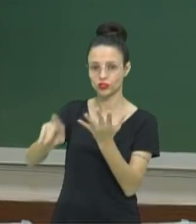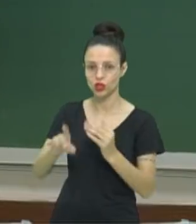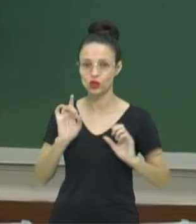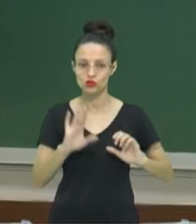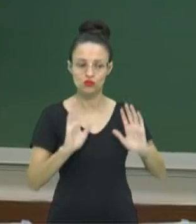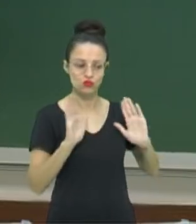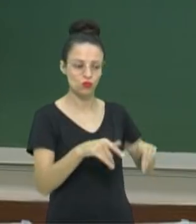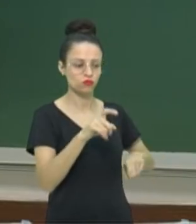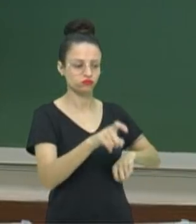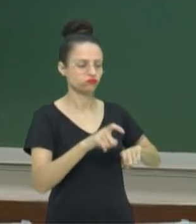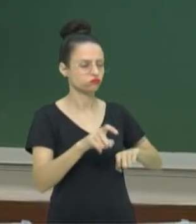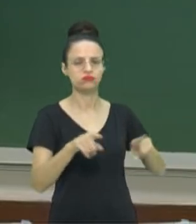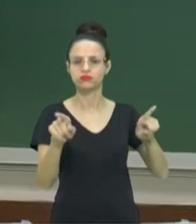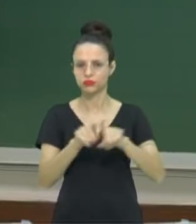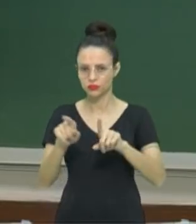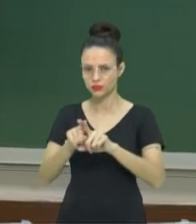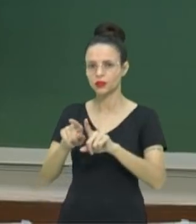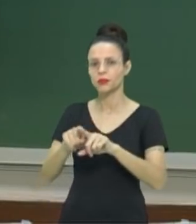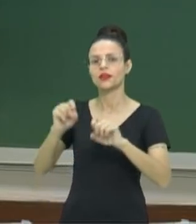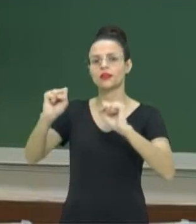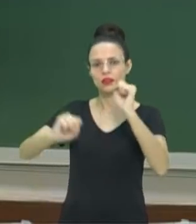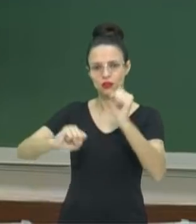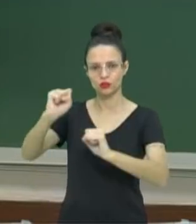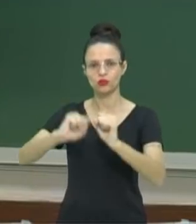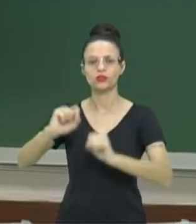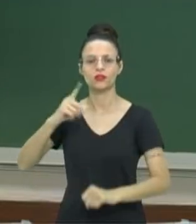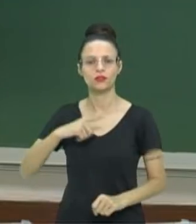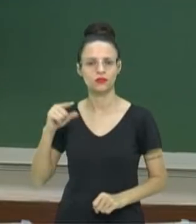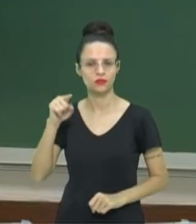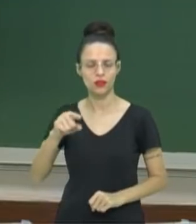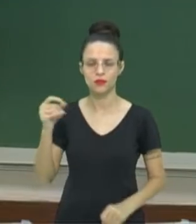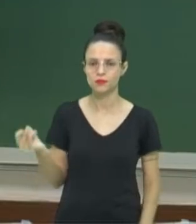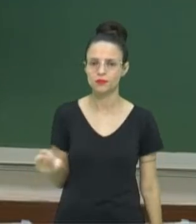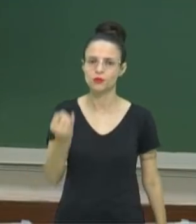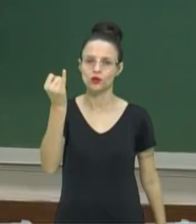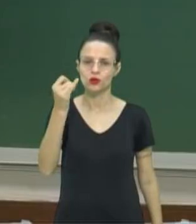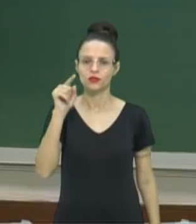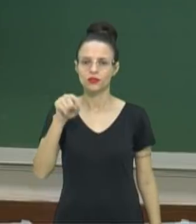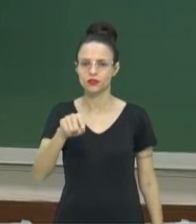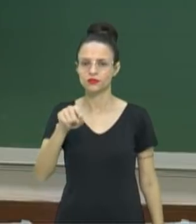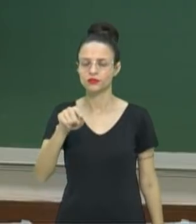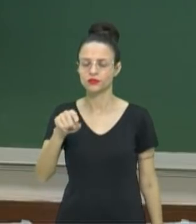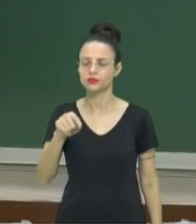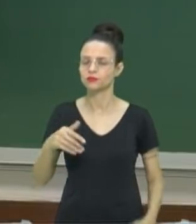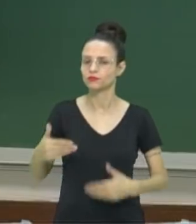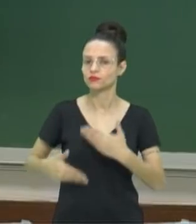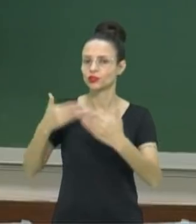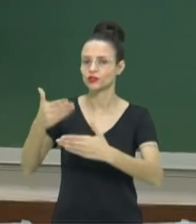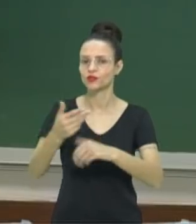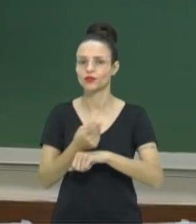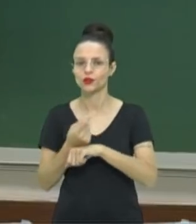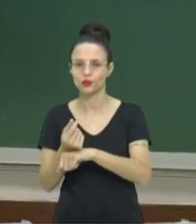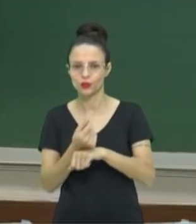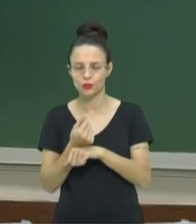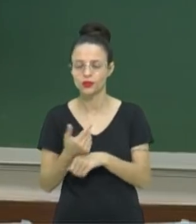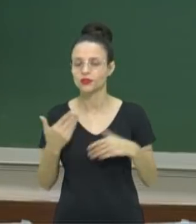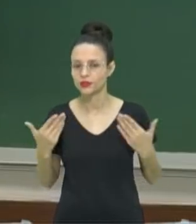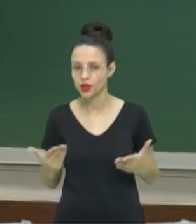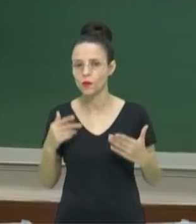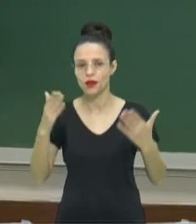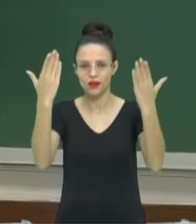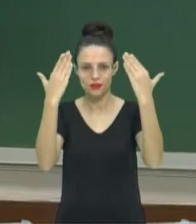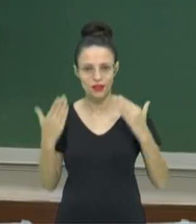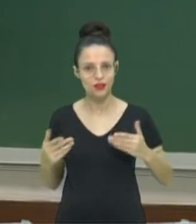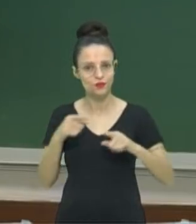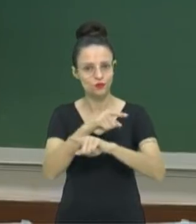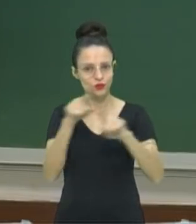agrícola, mas tem a agricultura e tem a indústria como importantes ali para o seu desenvolvimento econômico. Então, era essa análise